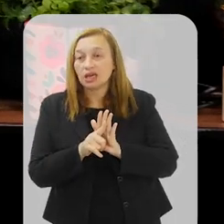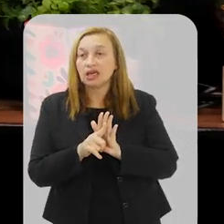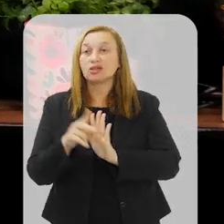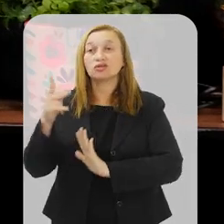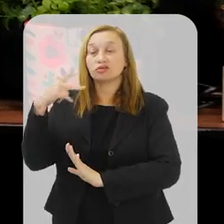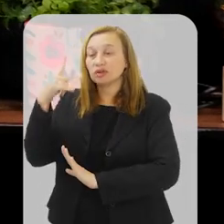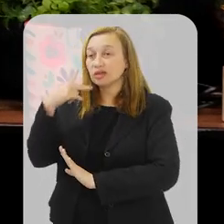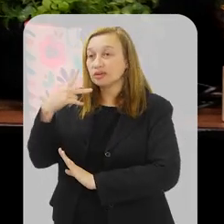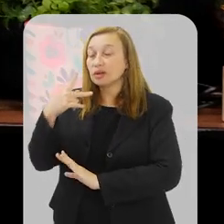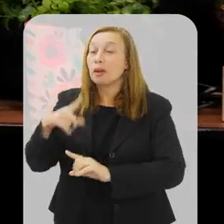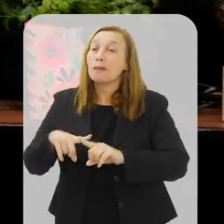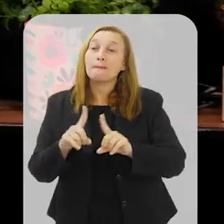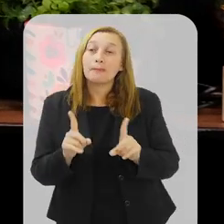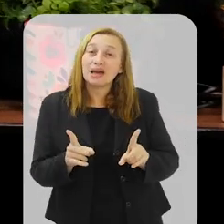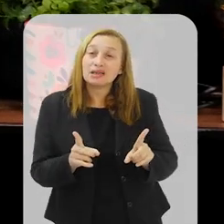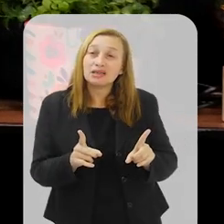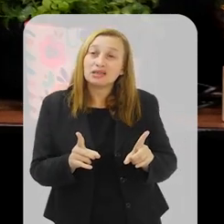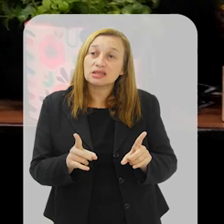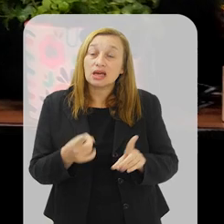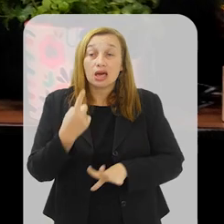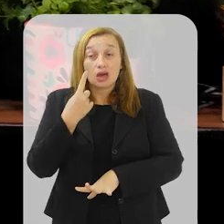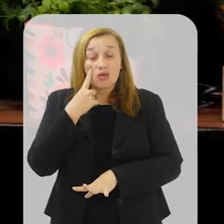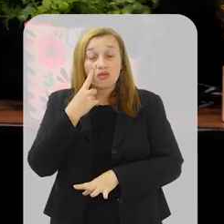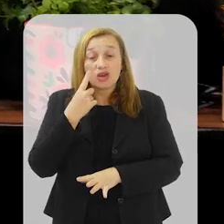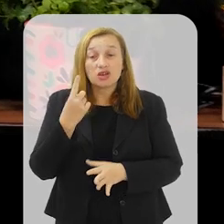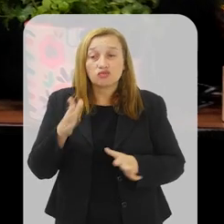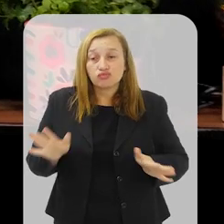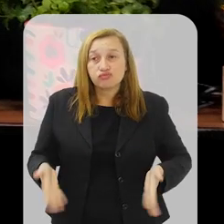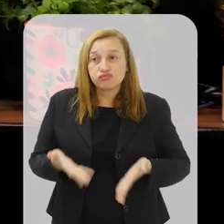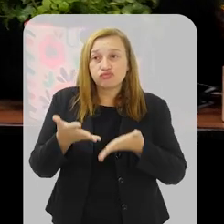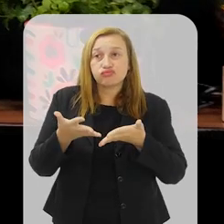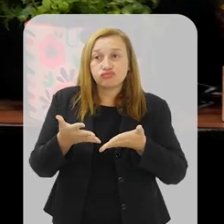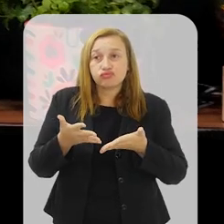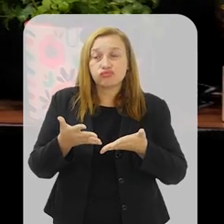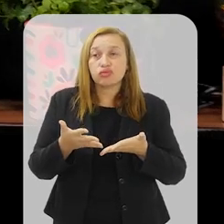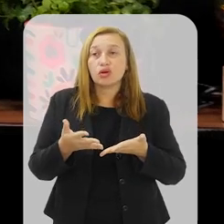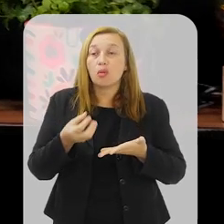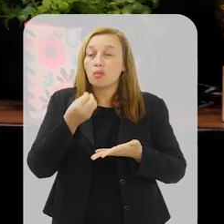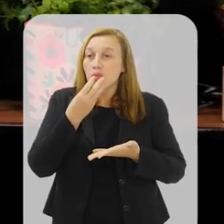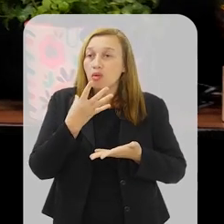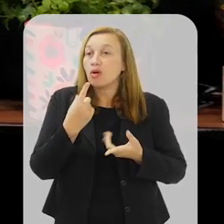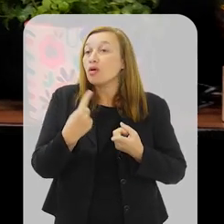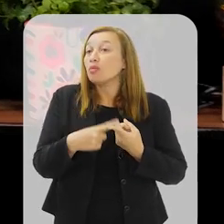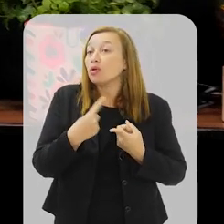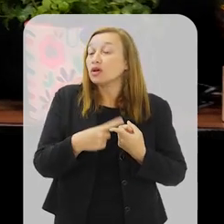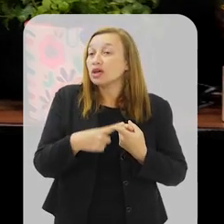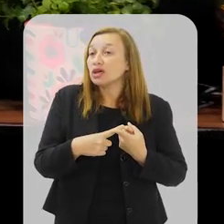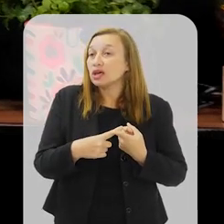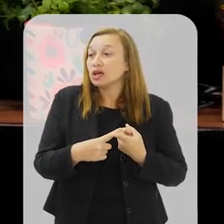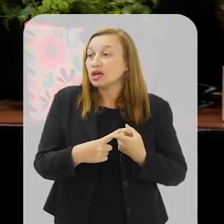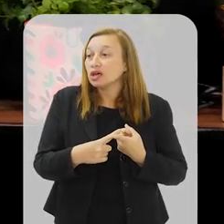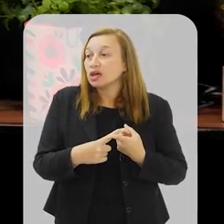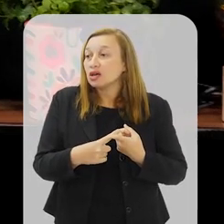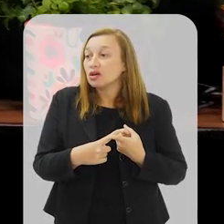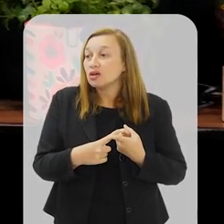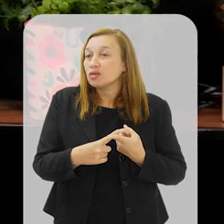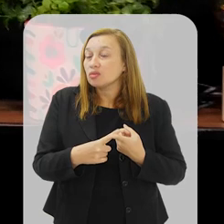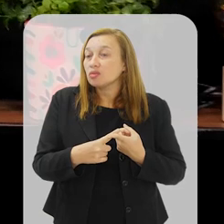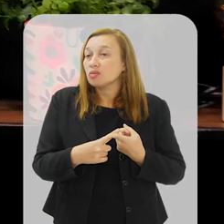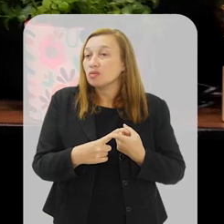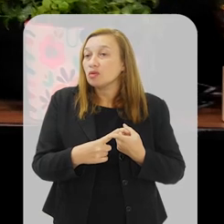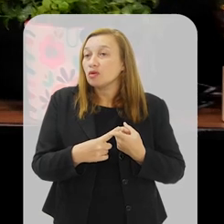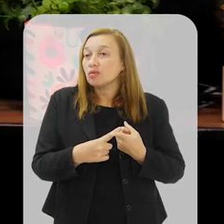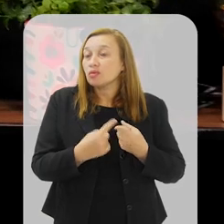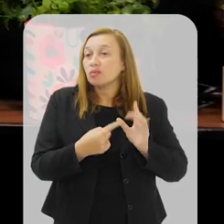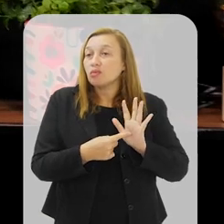papel da legislação dos parlamentos mas eh eu vejo essa iniciativa como muito positiva